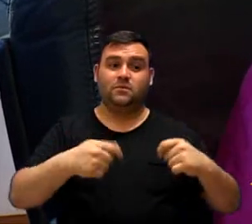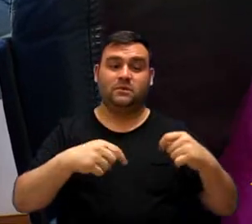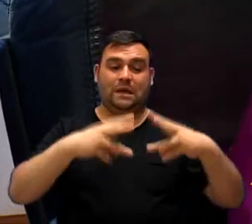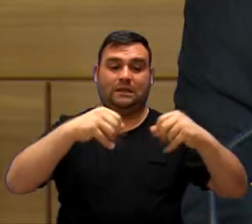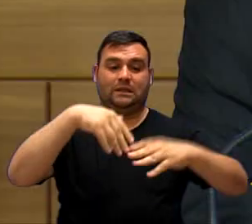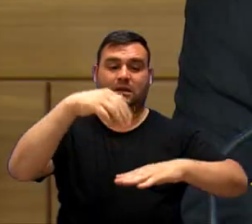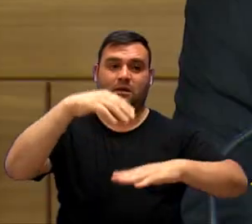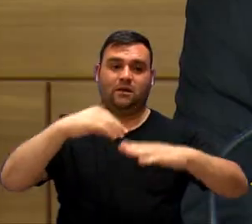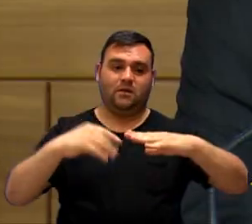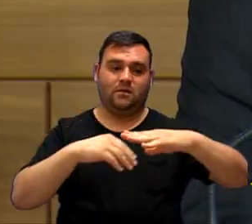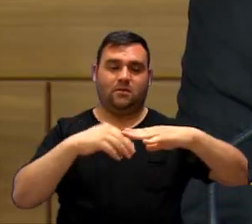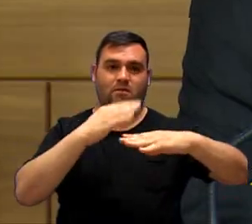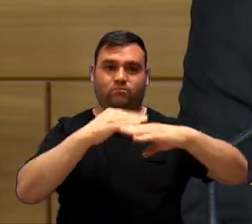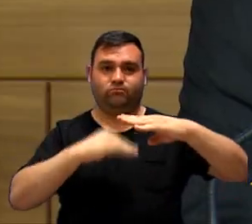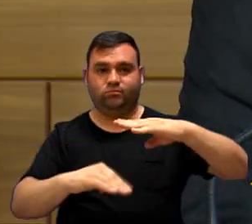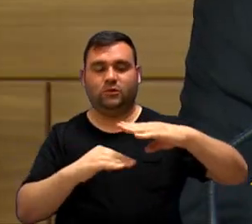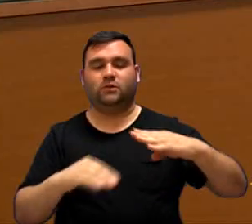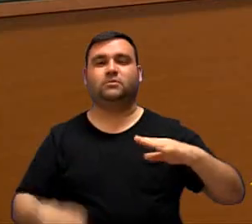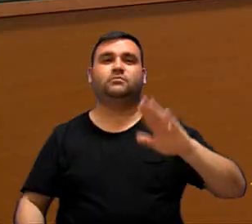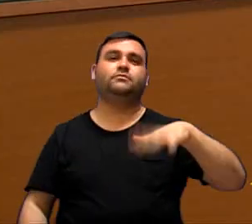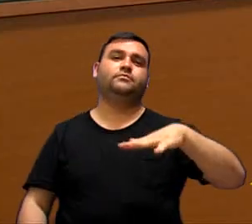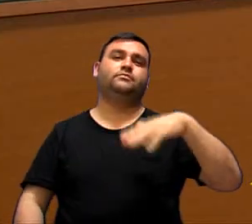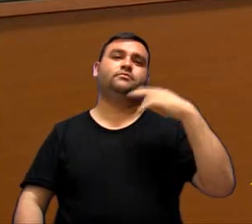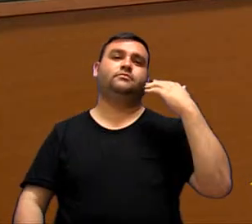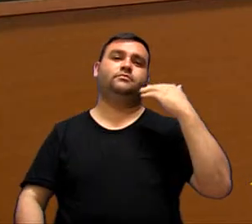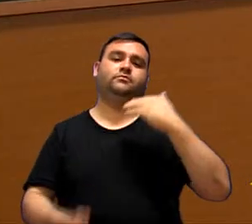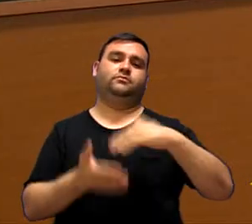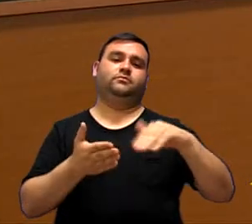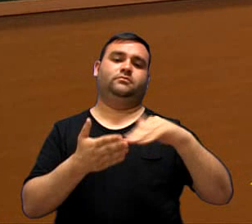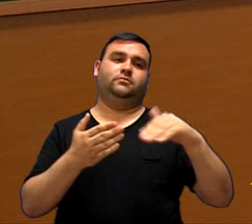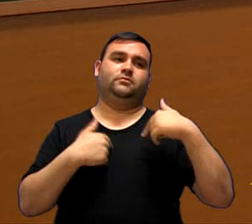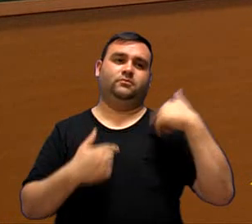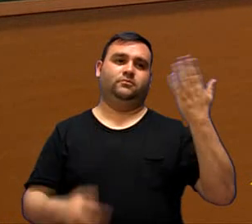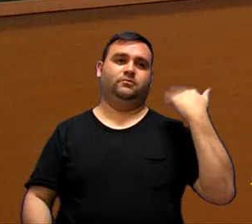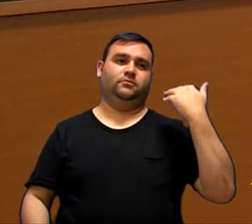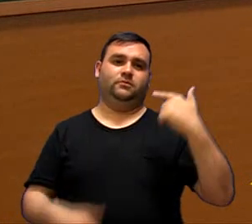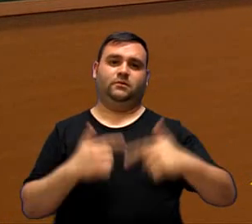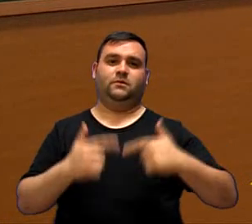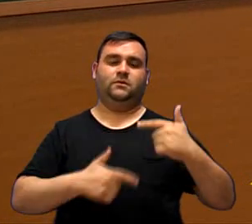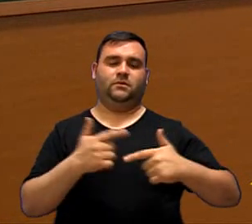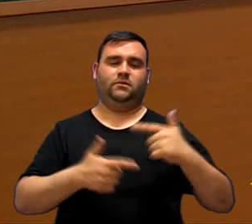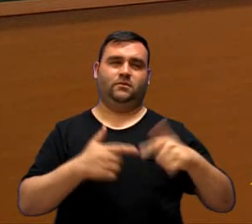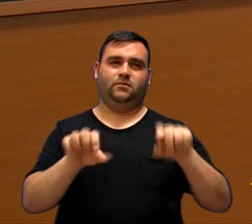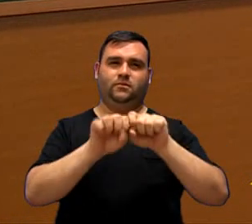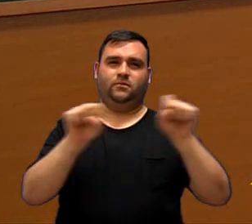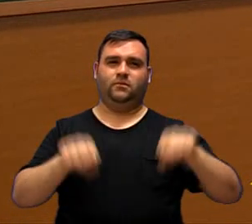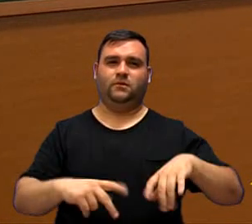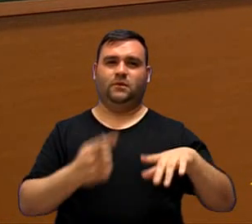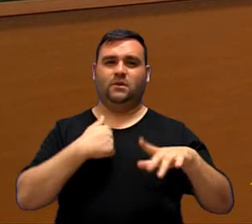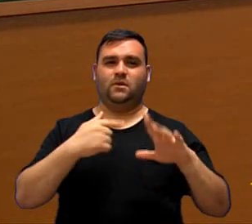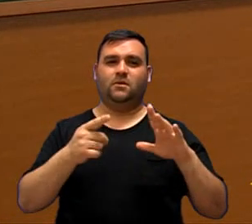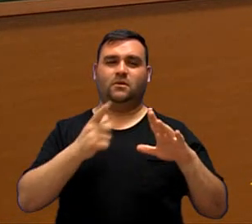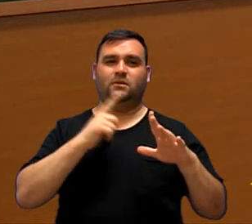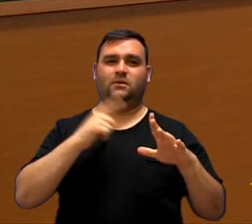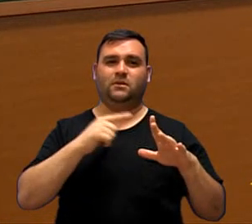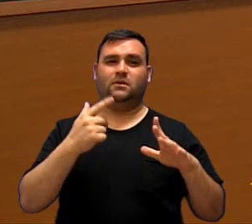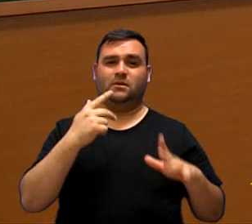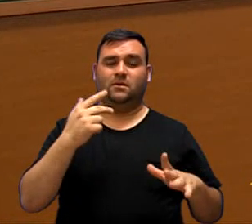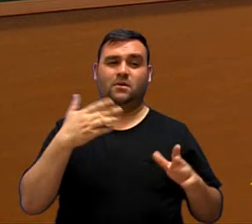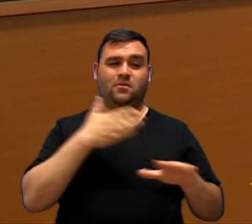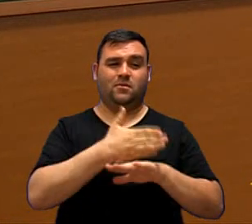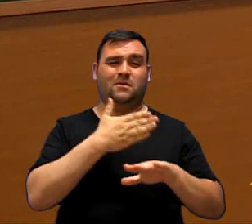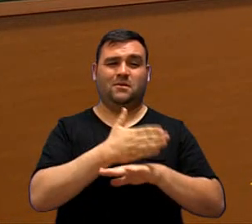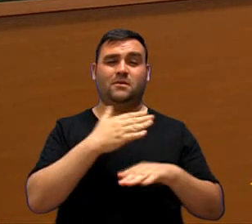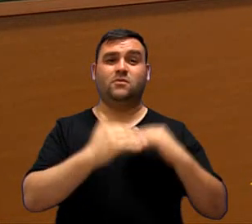subterrâneo. Ainda bem. Olha, secretário, eu trabalhei no sistema de... Eu sou caquético. Eu participei